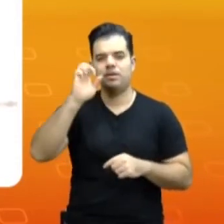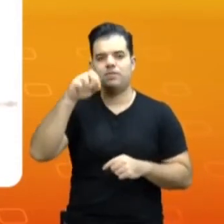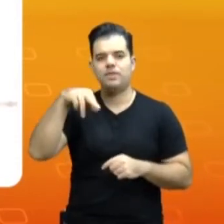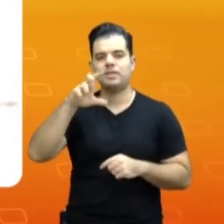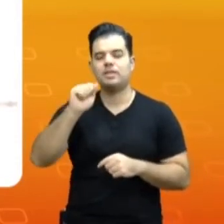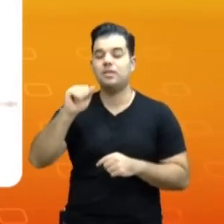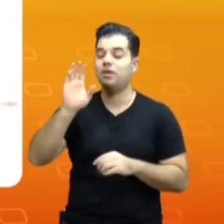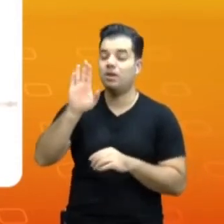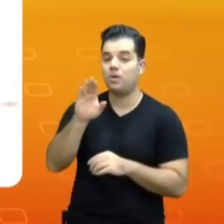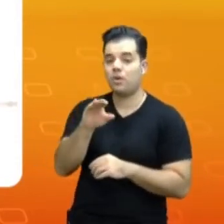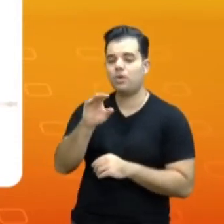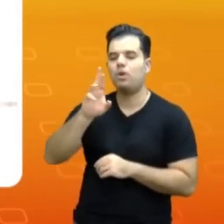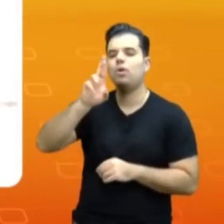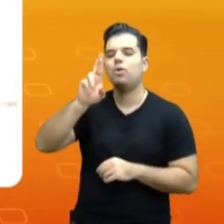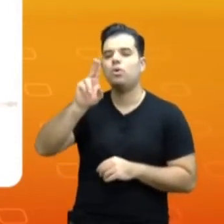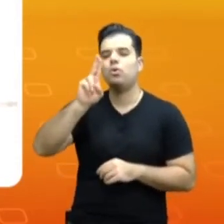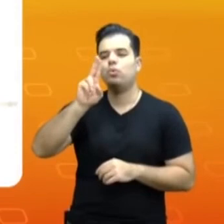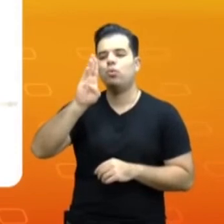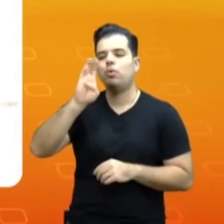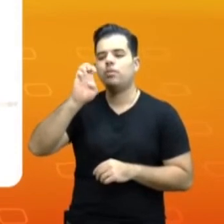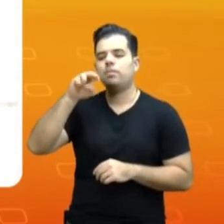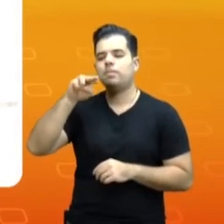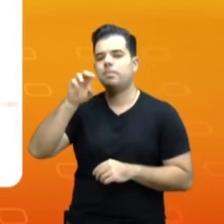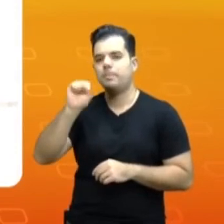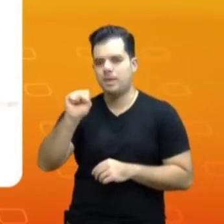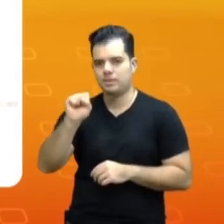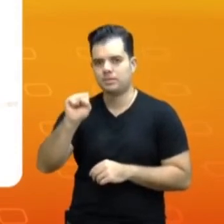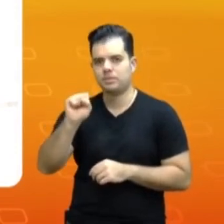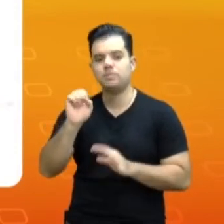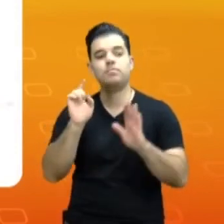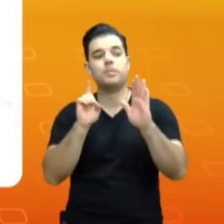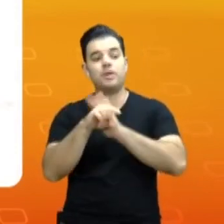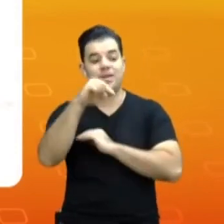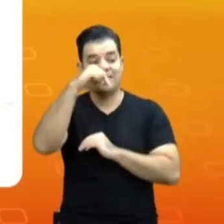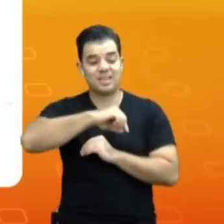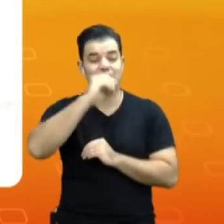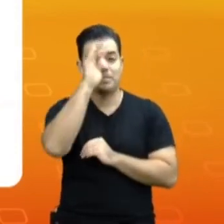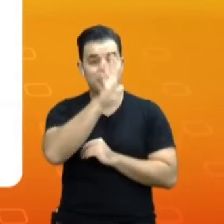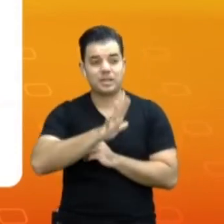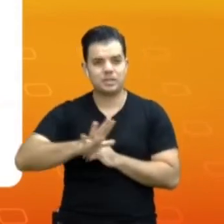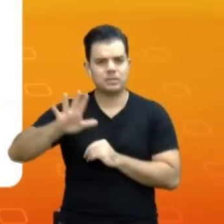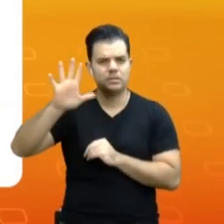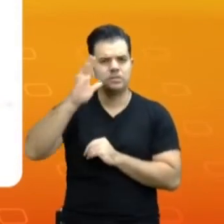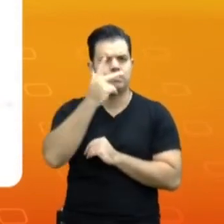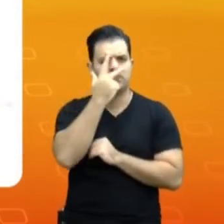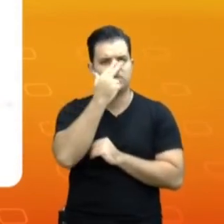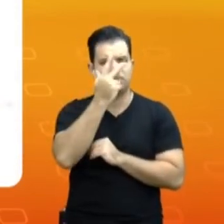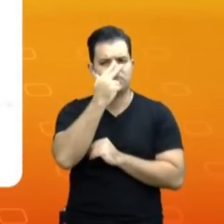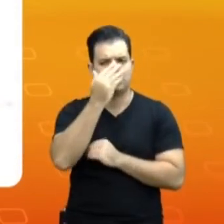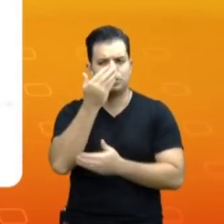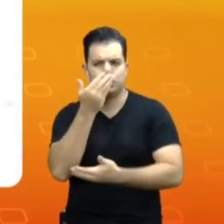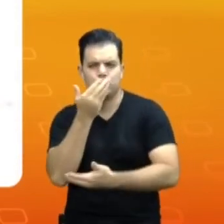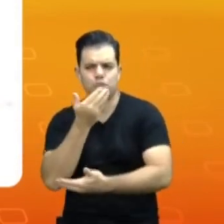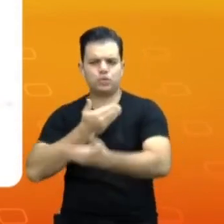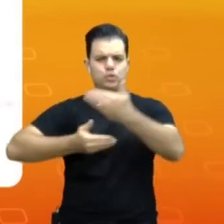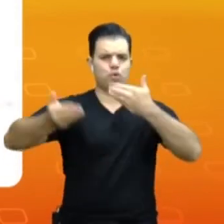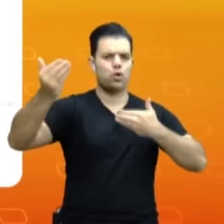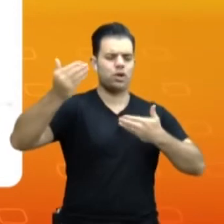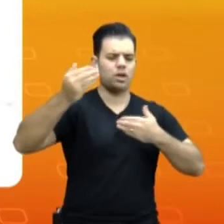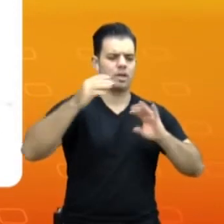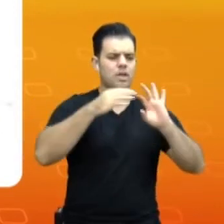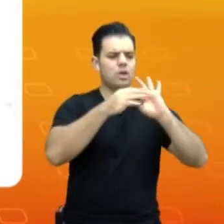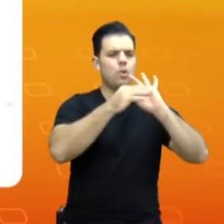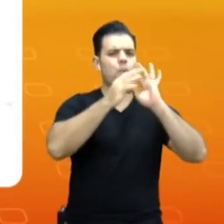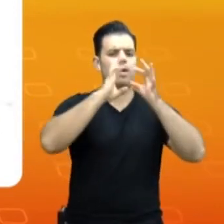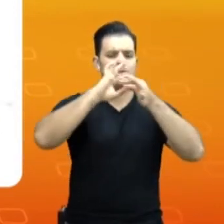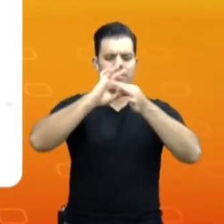Bandeira pergunta se o Brasil teria condições de fazer a mão inversa, sendo o país sede, para poder fazer a mesma